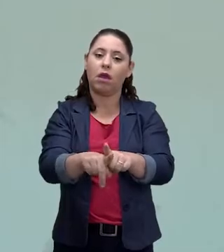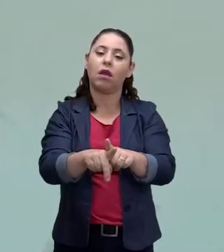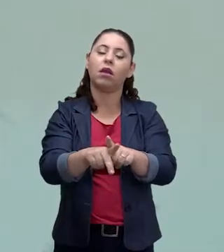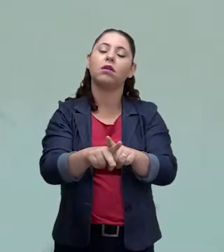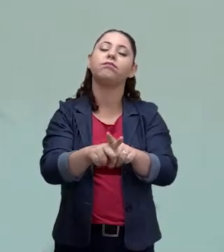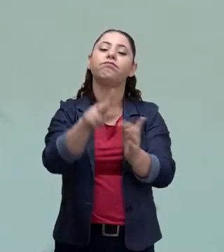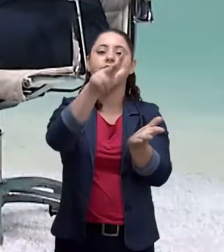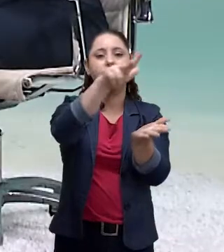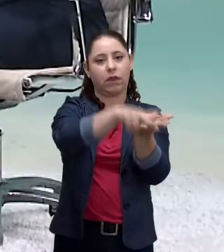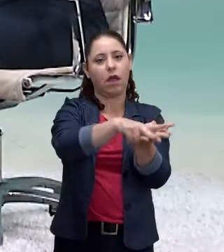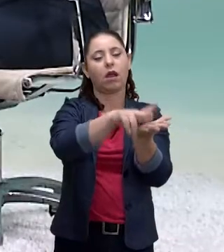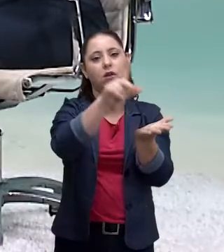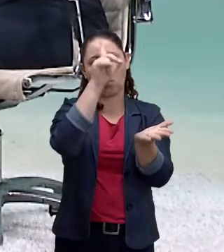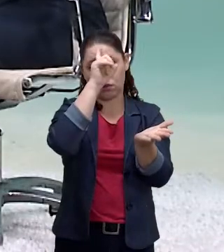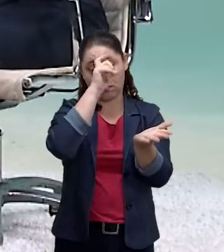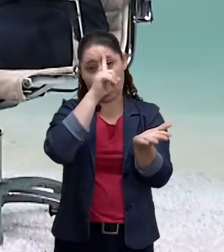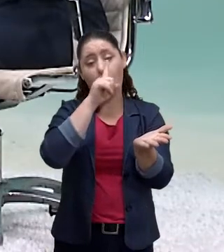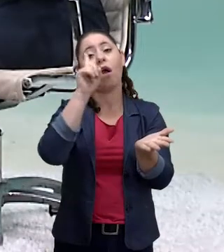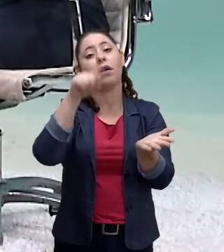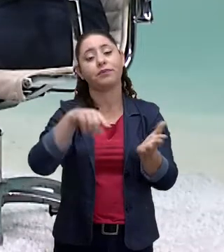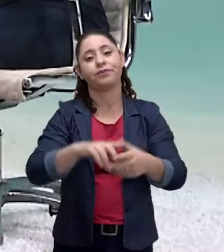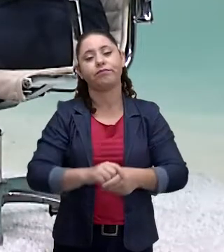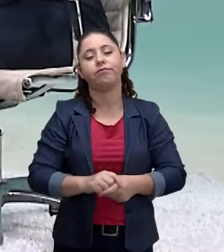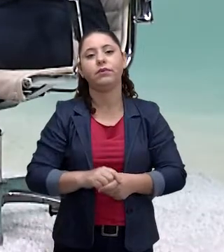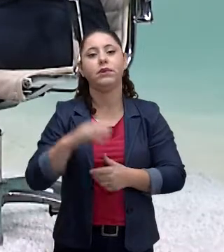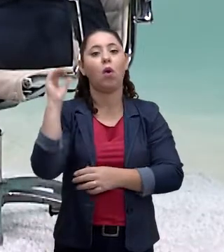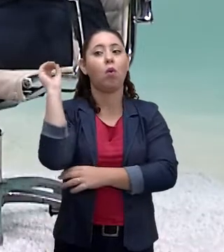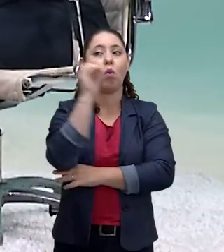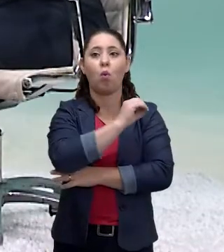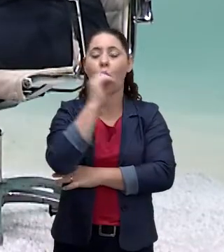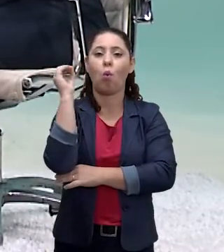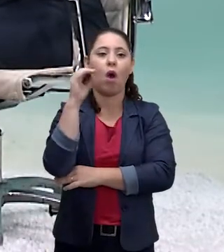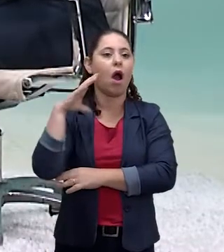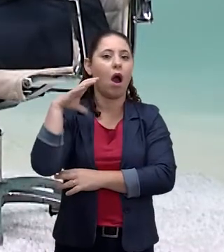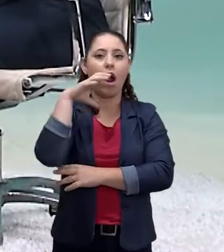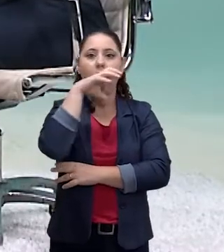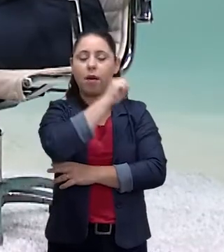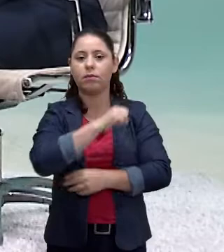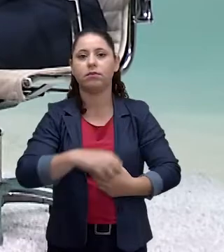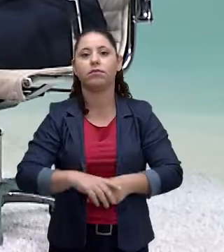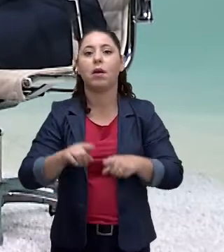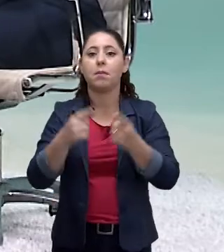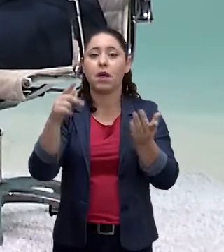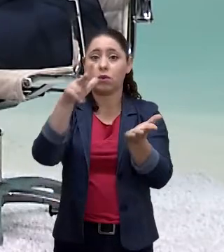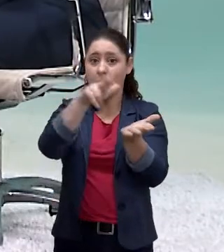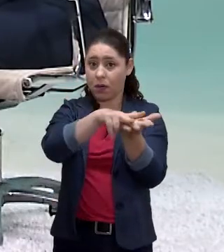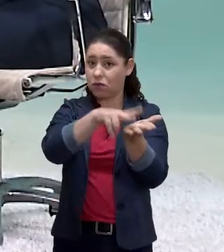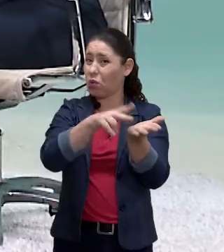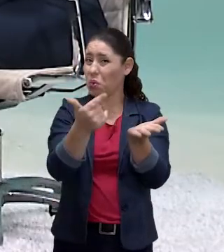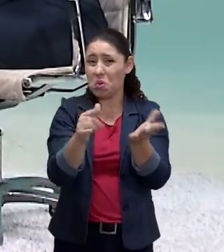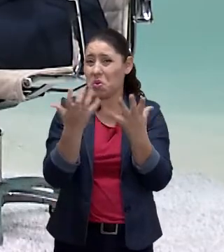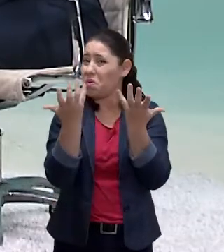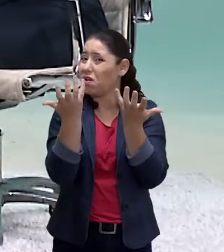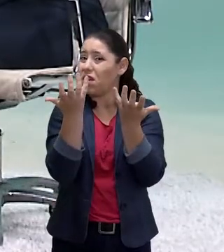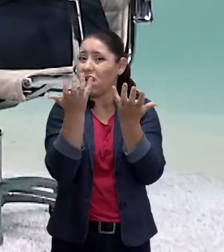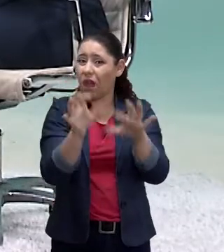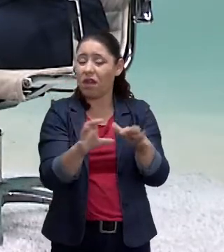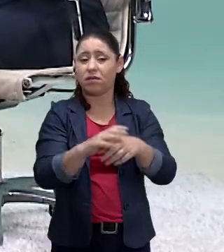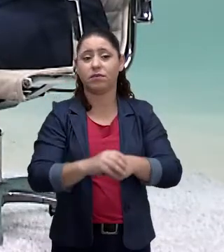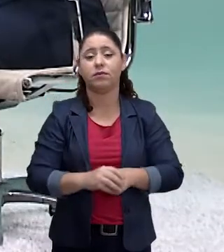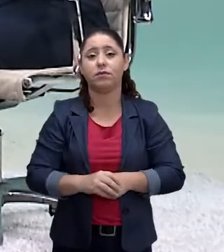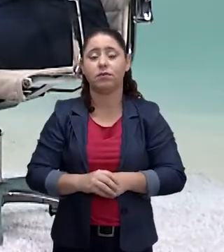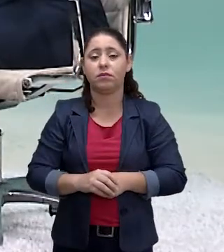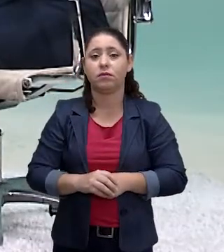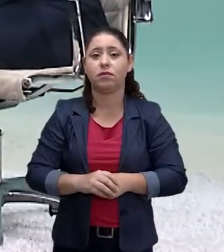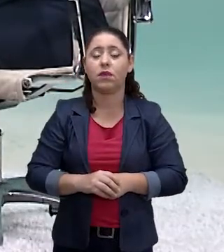internação hospitalar. Essa é uma situação emergente e de risco, mas há aquele paciente que não deseja se submeter ao